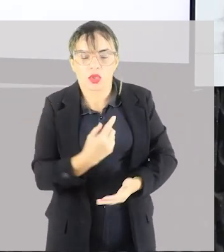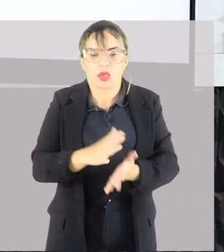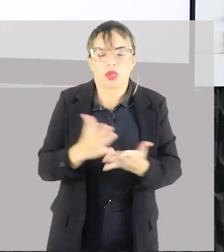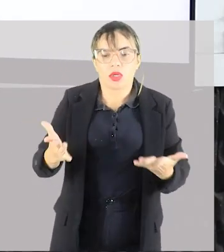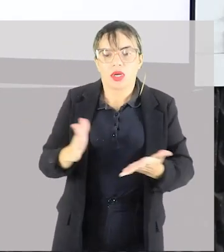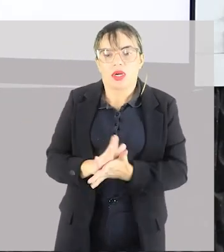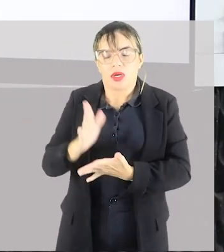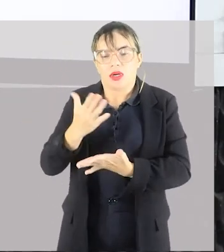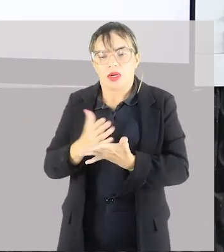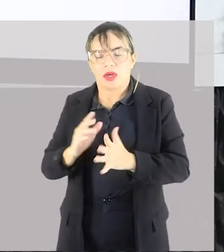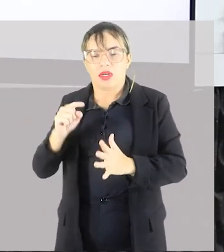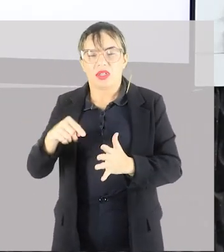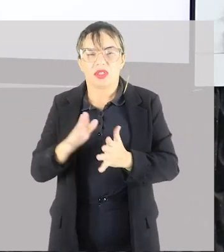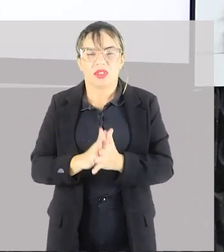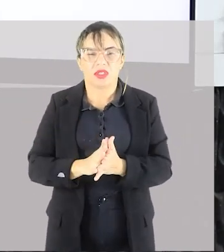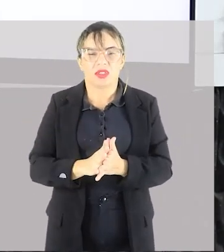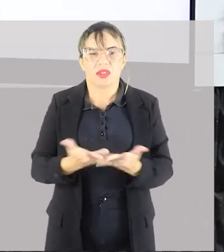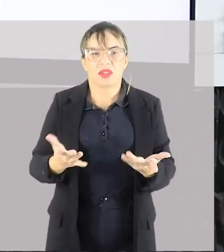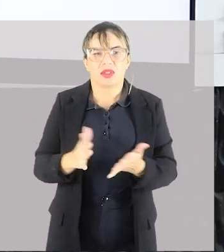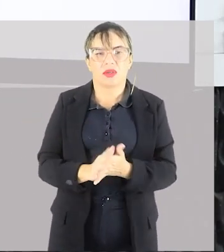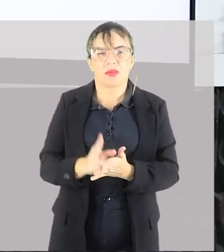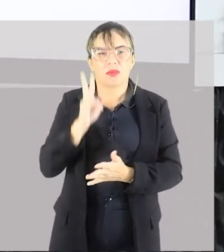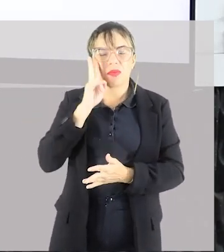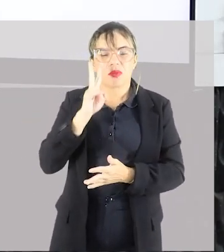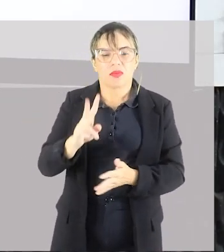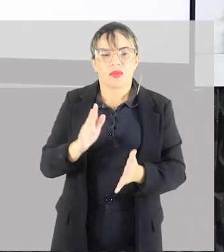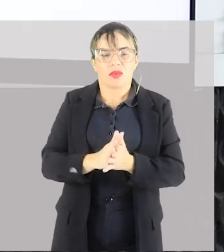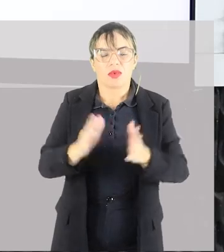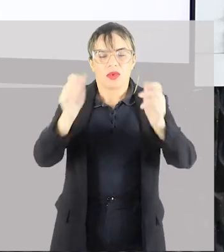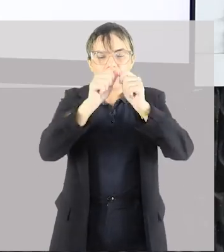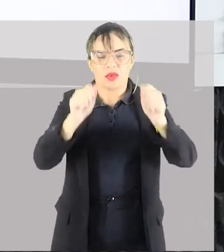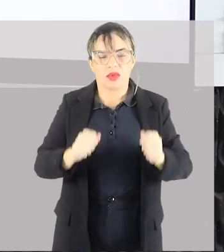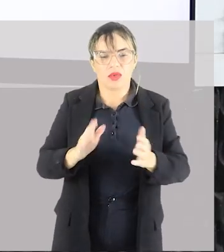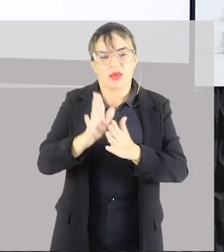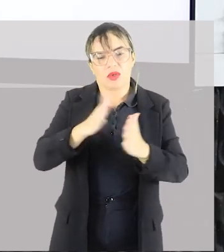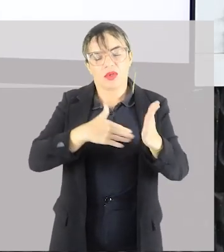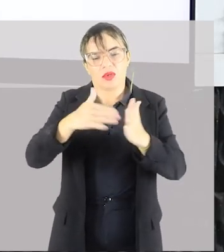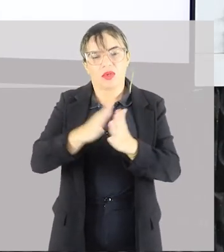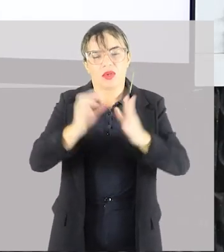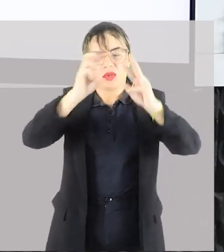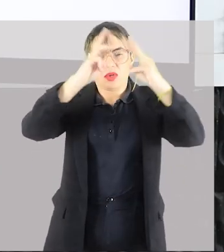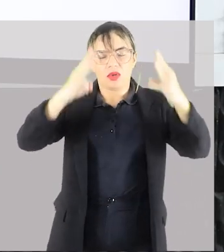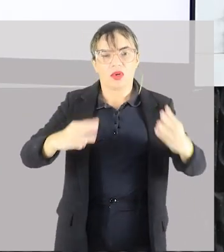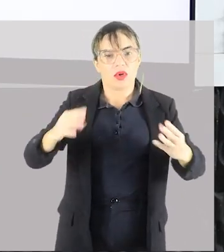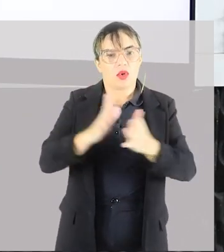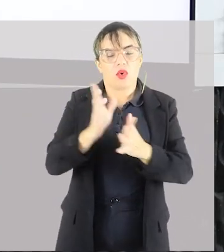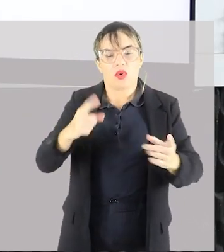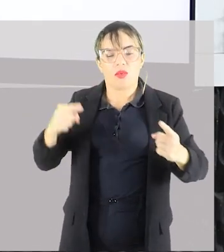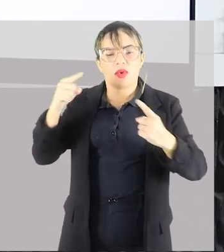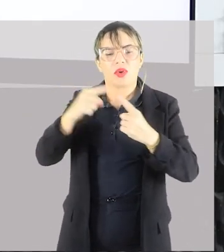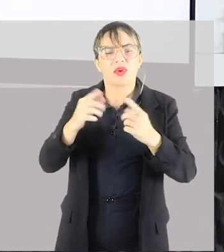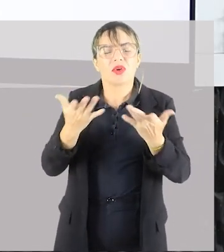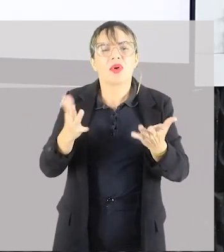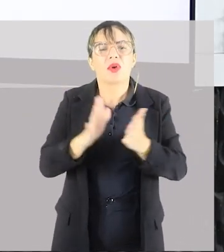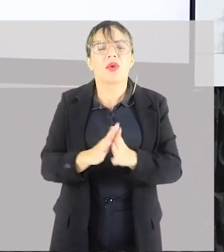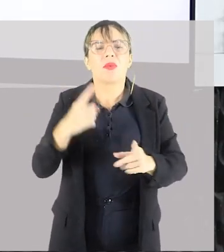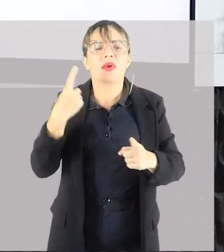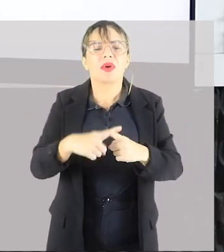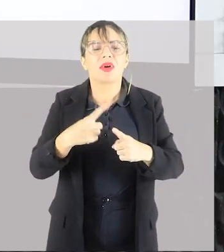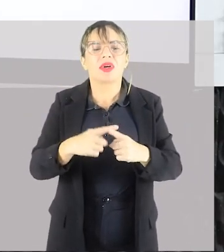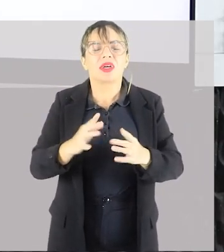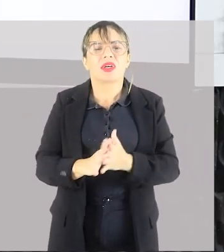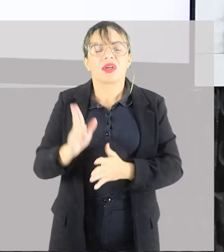Quebra com essa passividade, você vê só uma escultura ou uma pintura no museu. O objetivo é questionar por que aquela obra está lá.